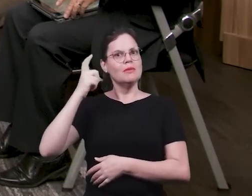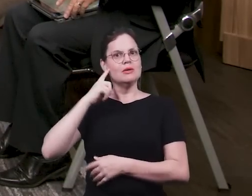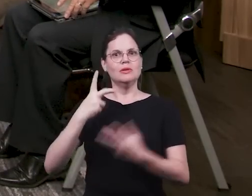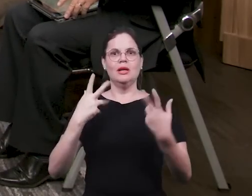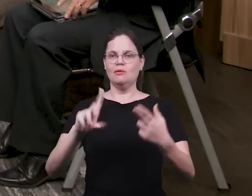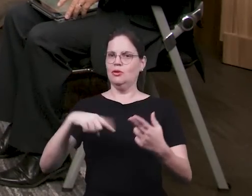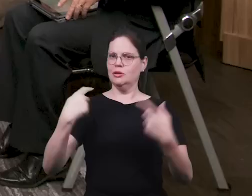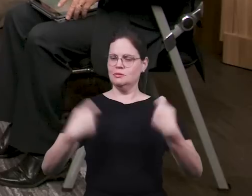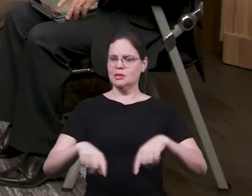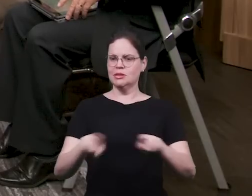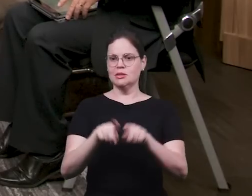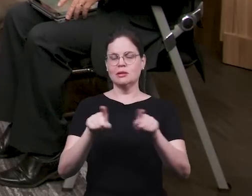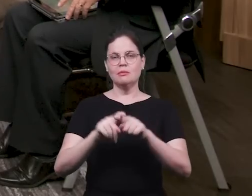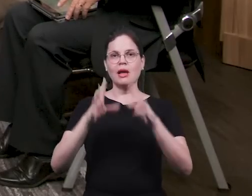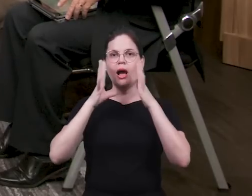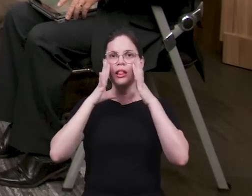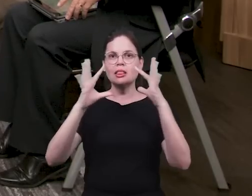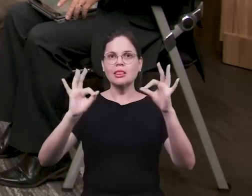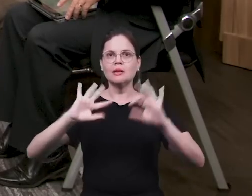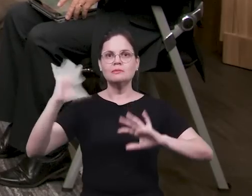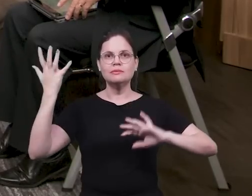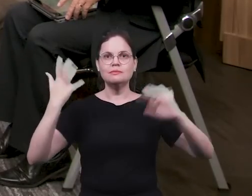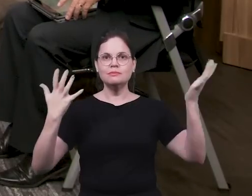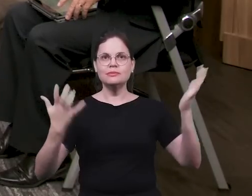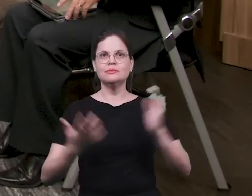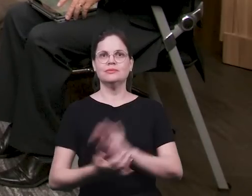a substituição dos animais